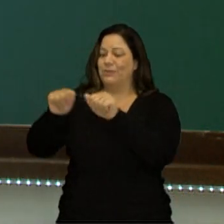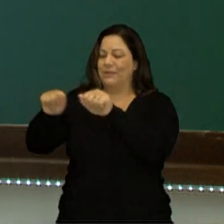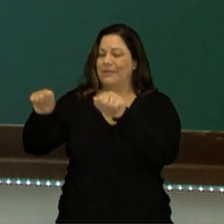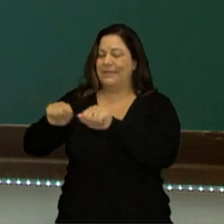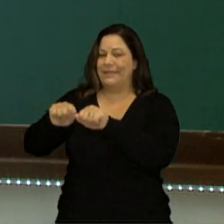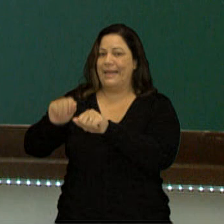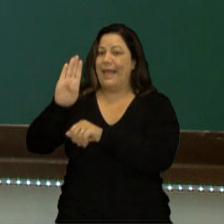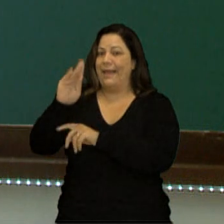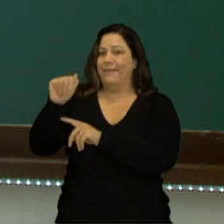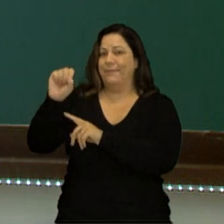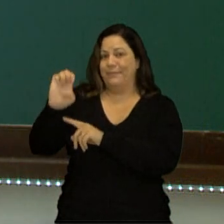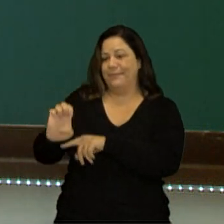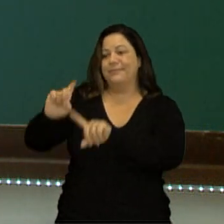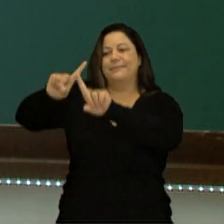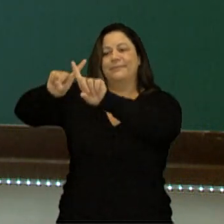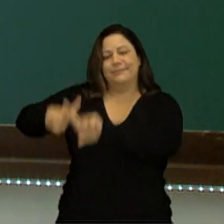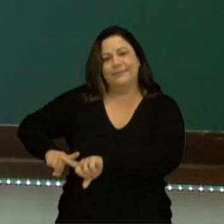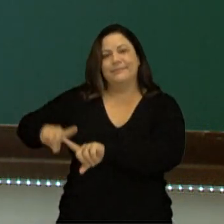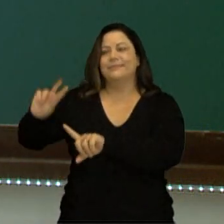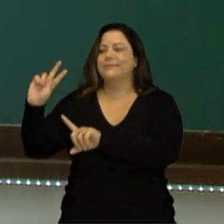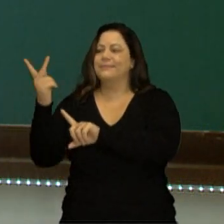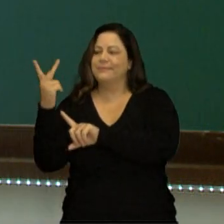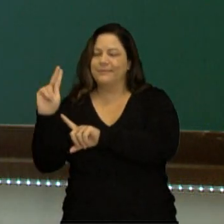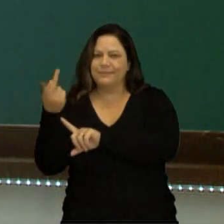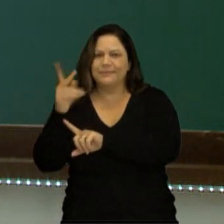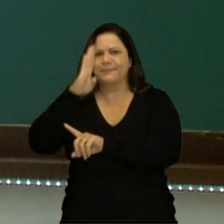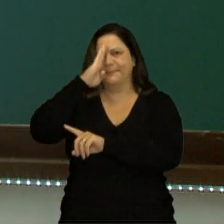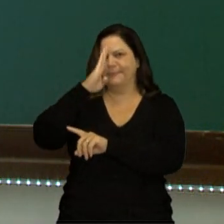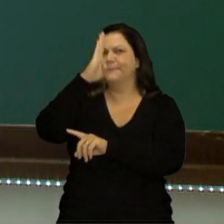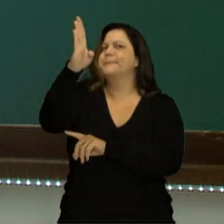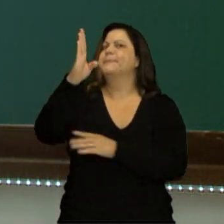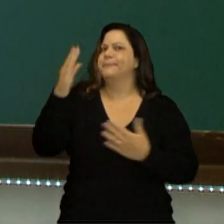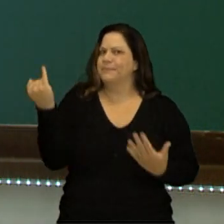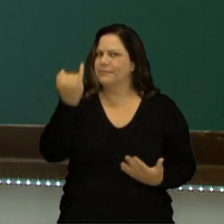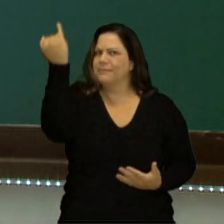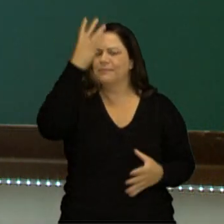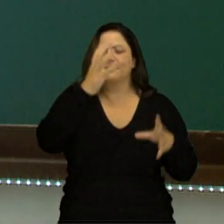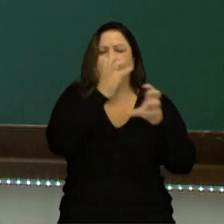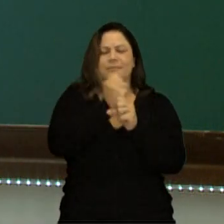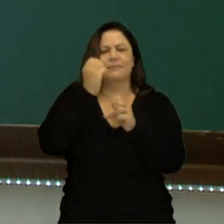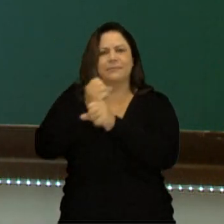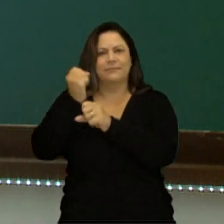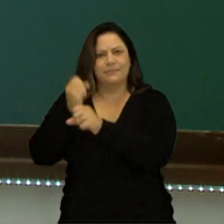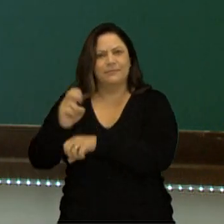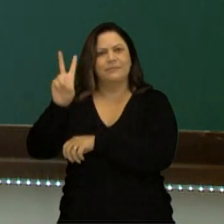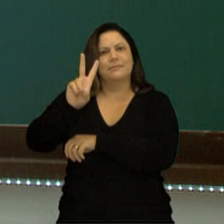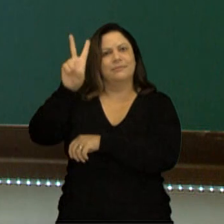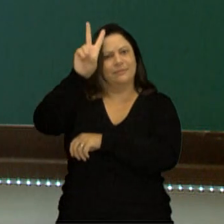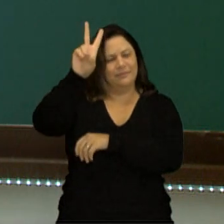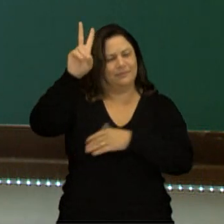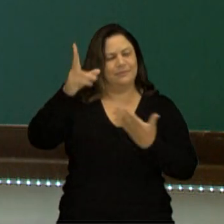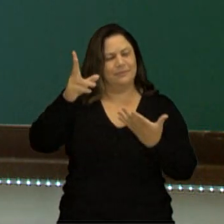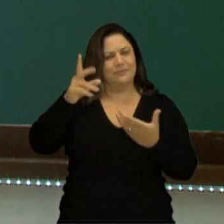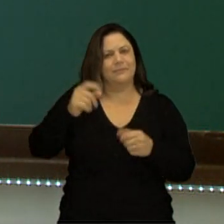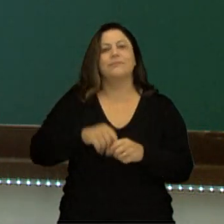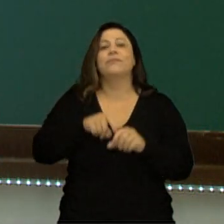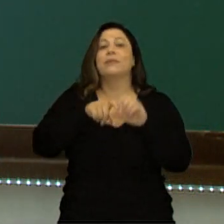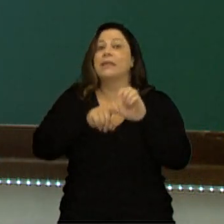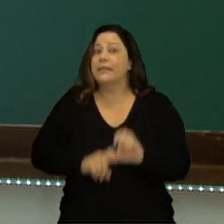ele é fundamental para a gente conseguir calcular o volume, já que o volume